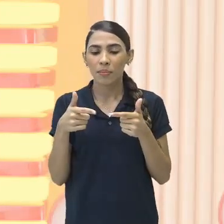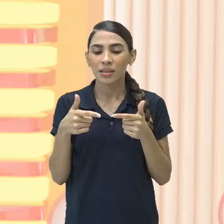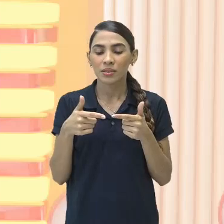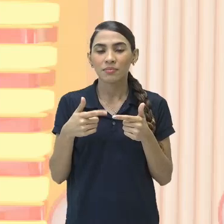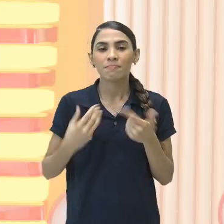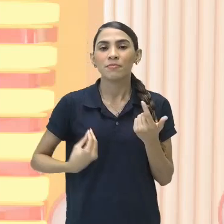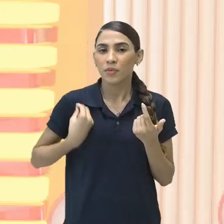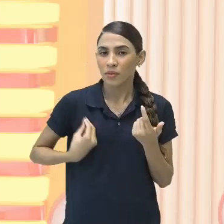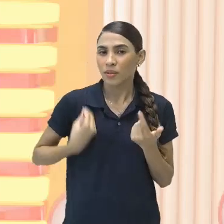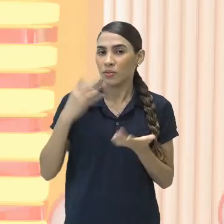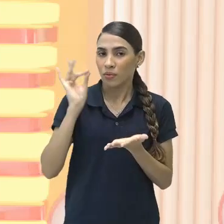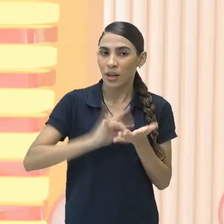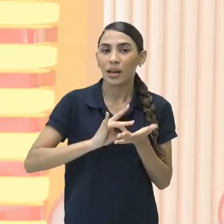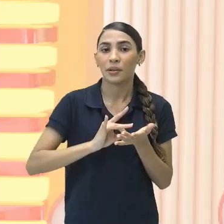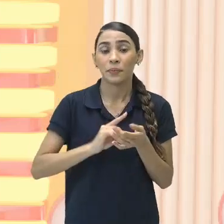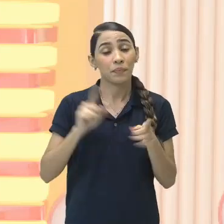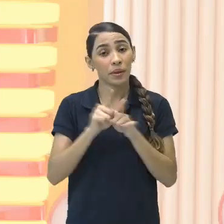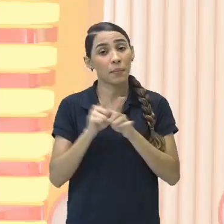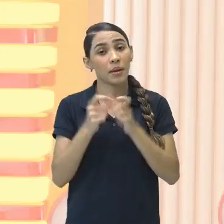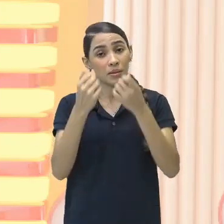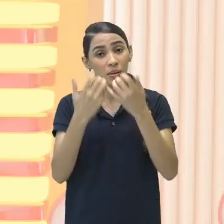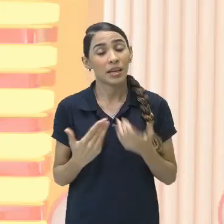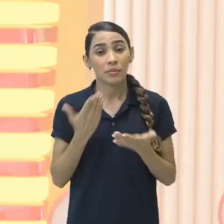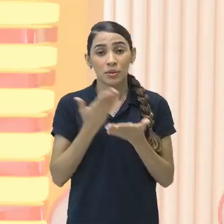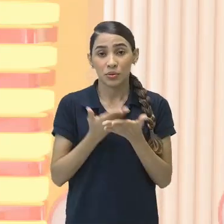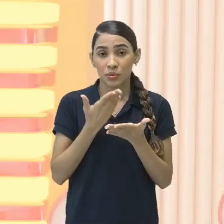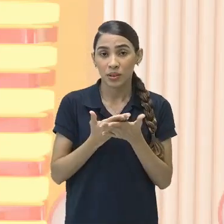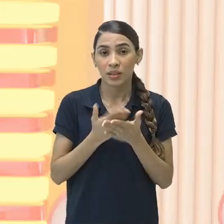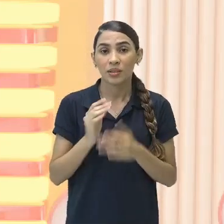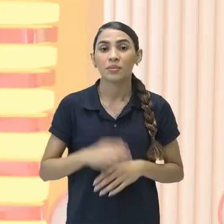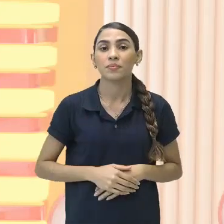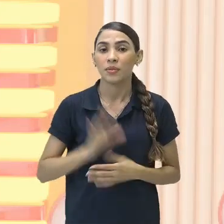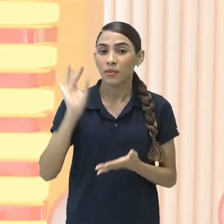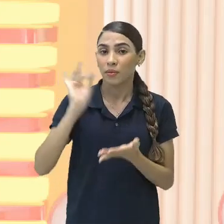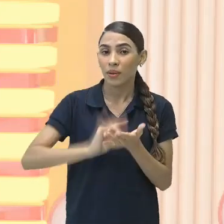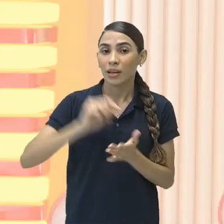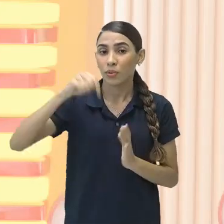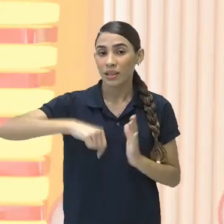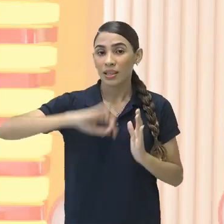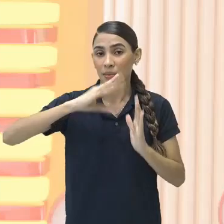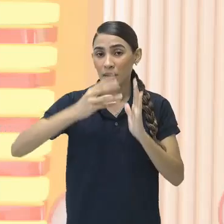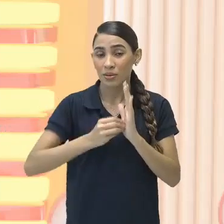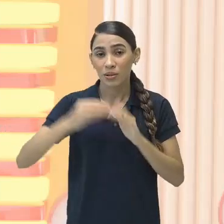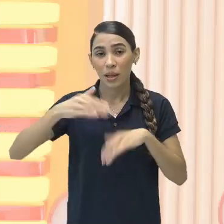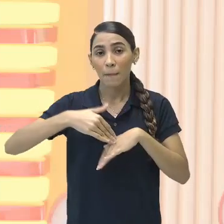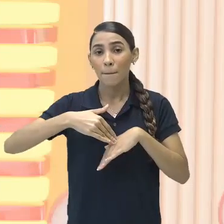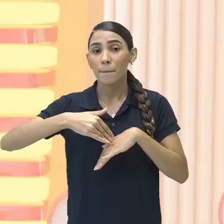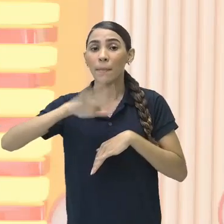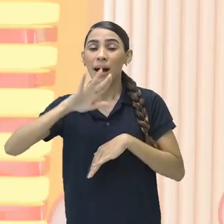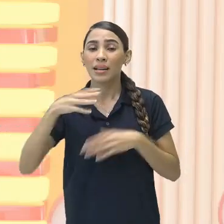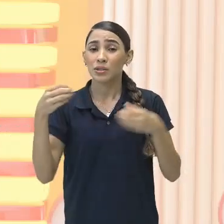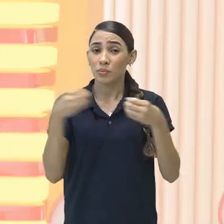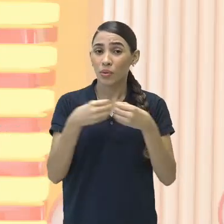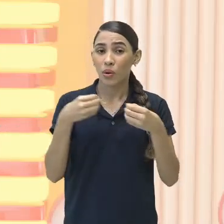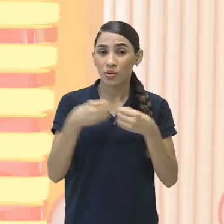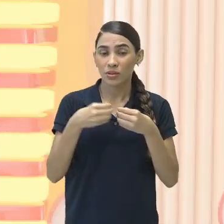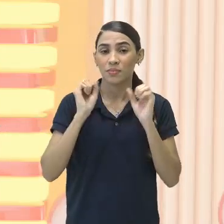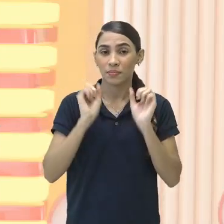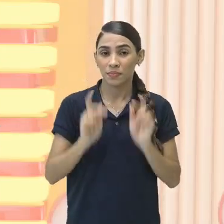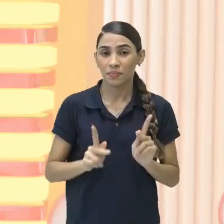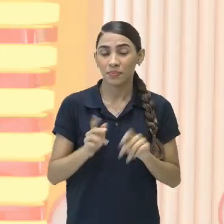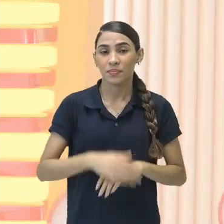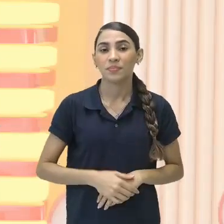aqui da nossa realidade, inclusive falando também sobre a realidade amazônica, que é ainda mais próxima da gente,